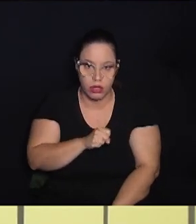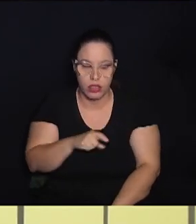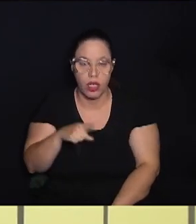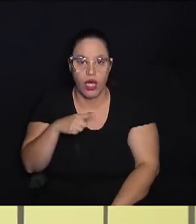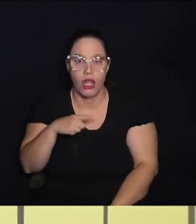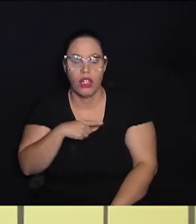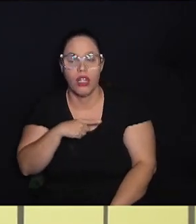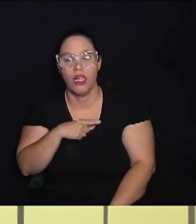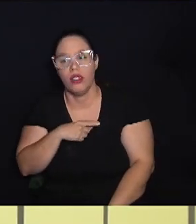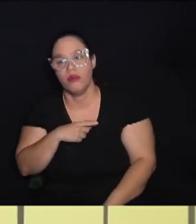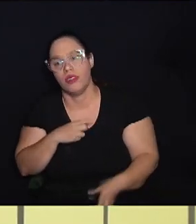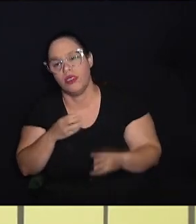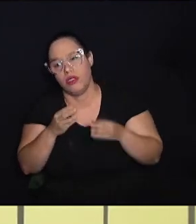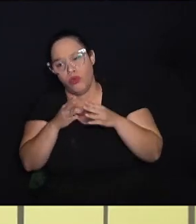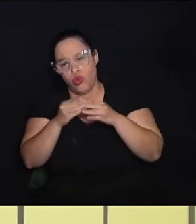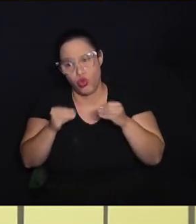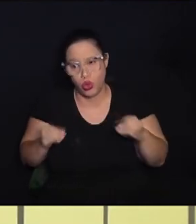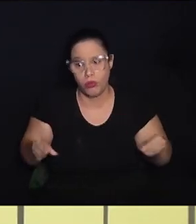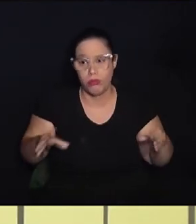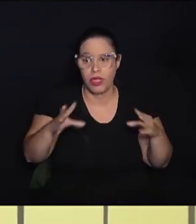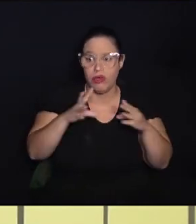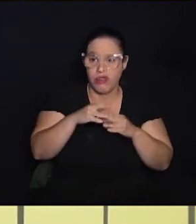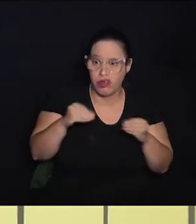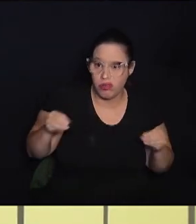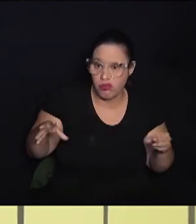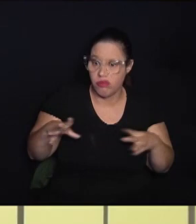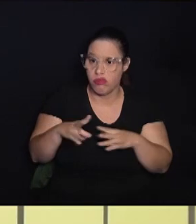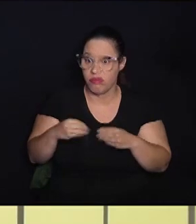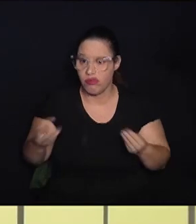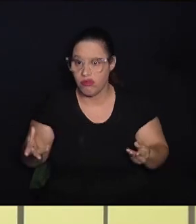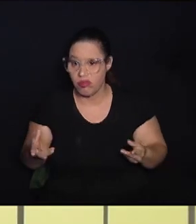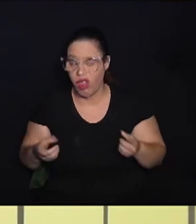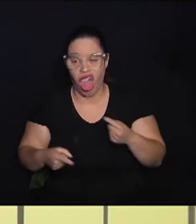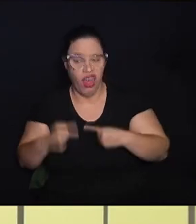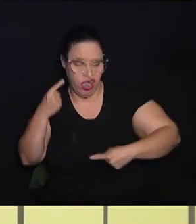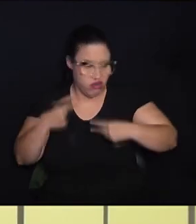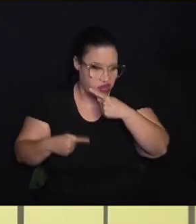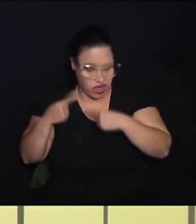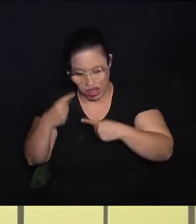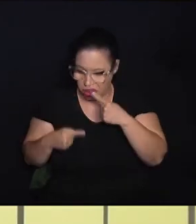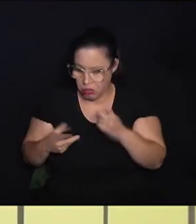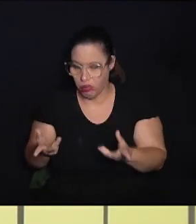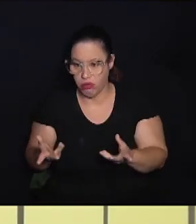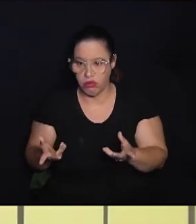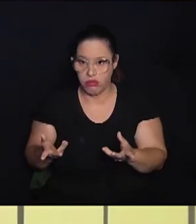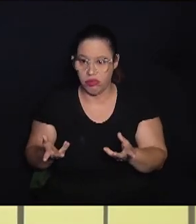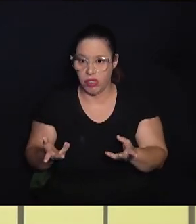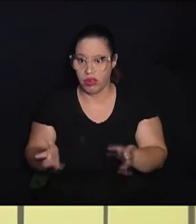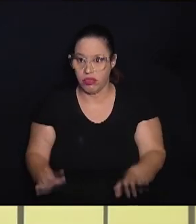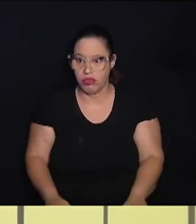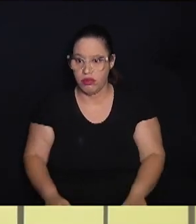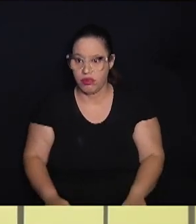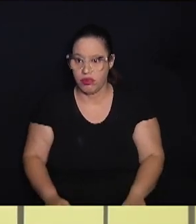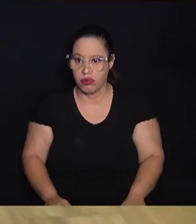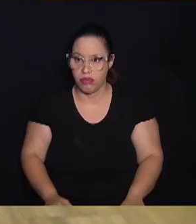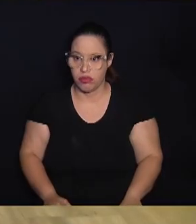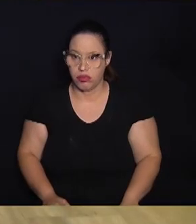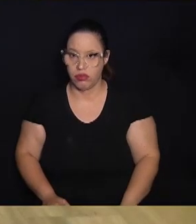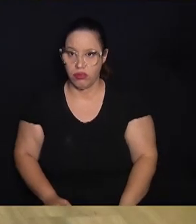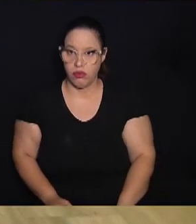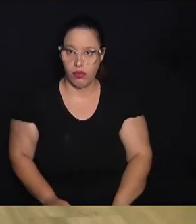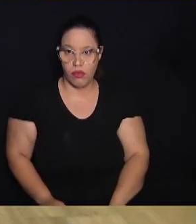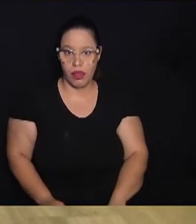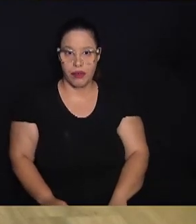pulverizadas e as coisas estão numa nessa disputa que a gente quer que a gente precisa o lado bom ou lado ruim né Eu acho